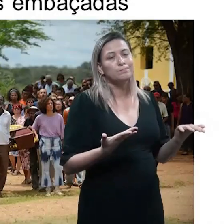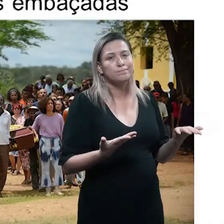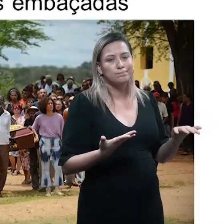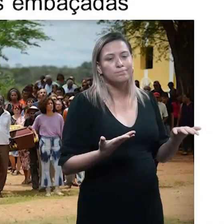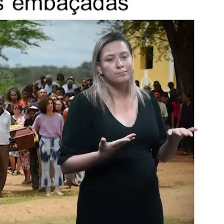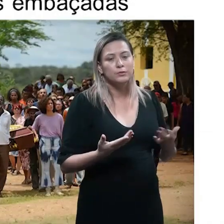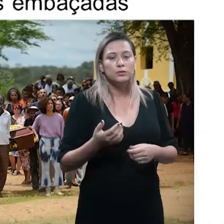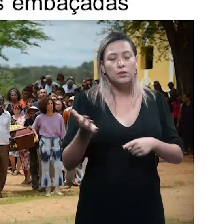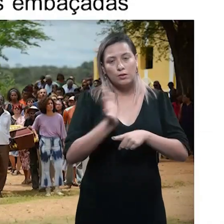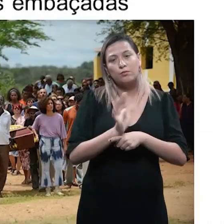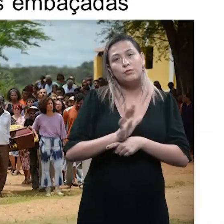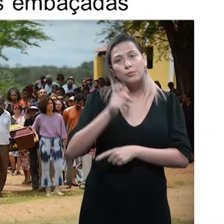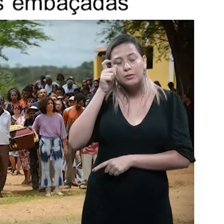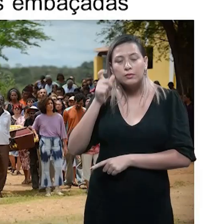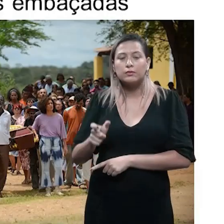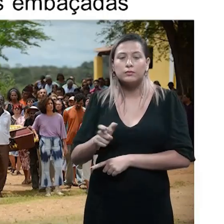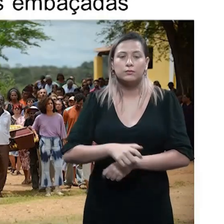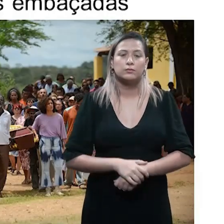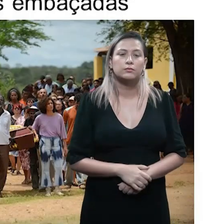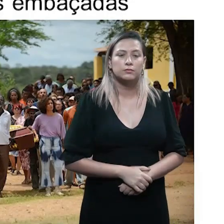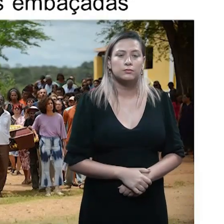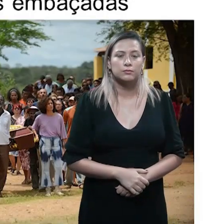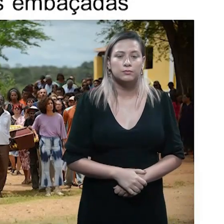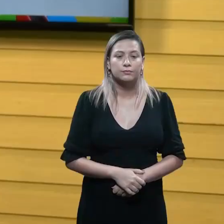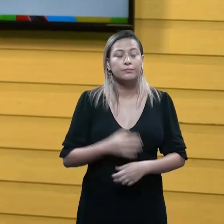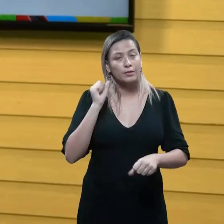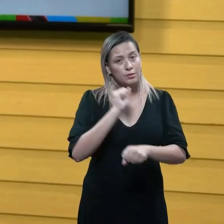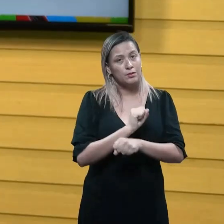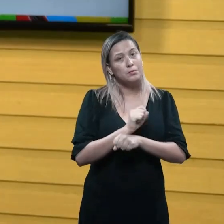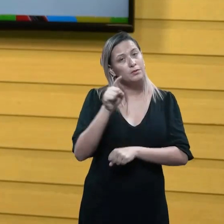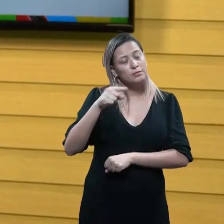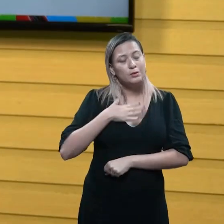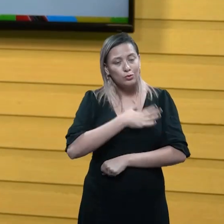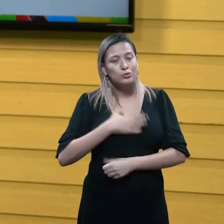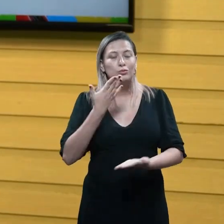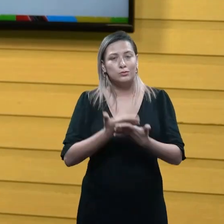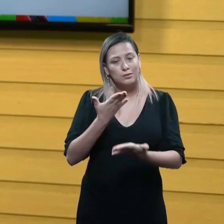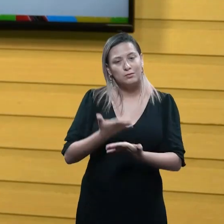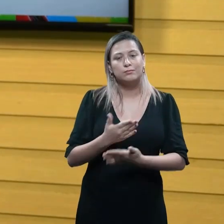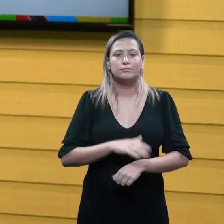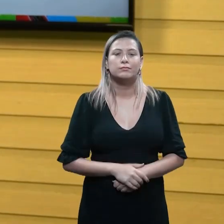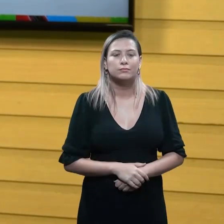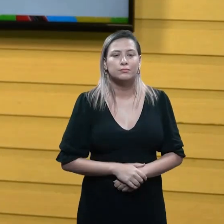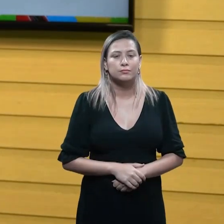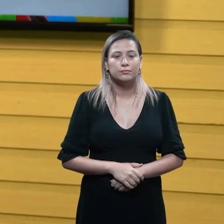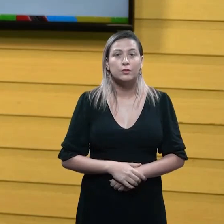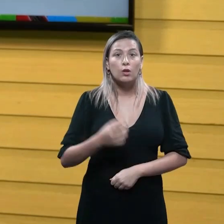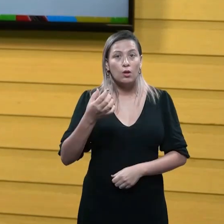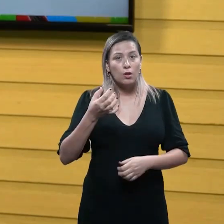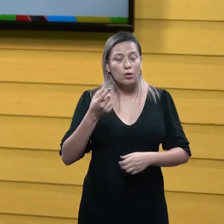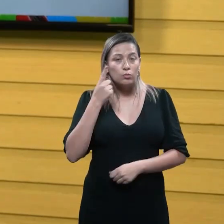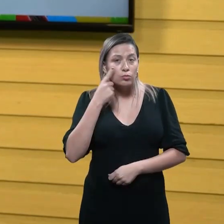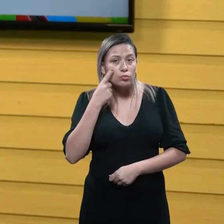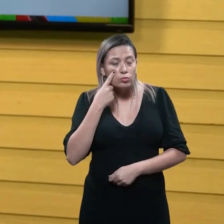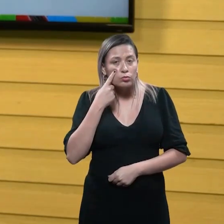É um filme interessante para falar para citar esse exemplo. Espero que você tenha gostado da aula. Não deixe